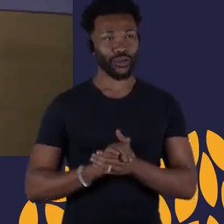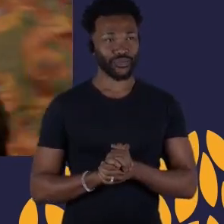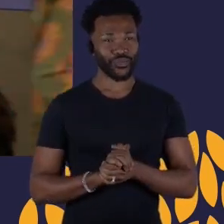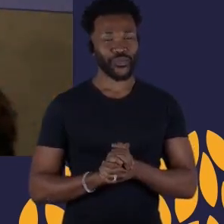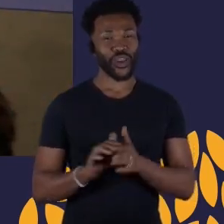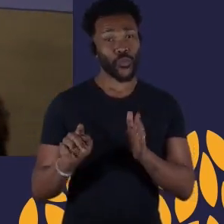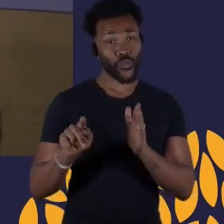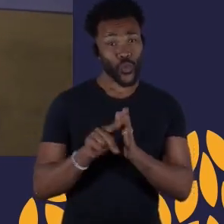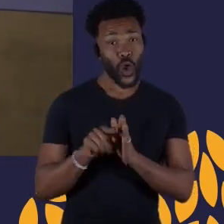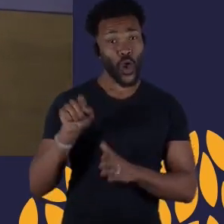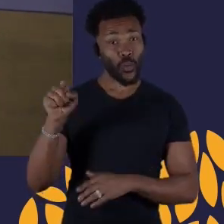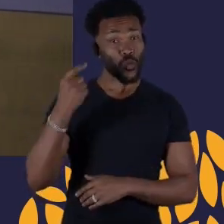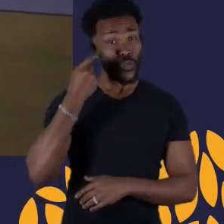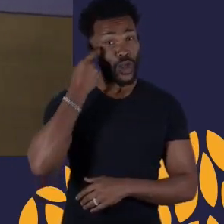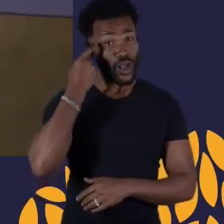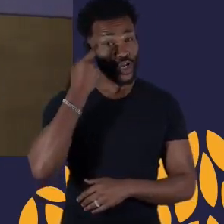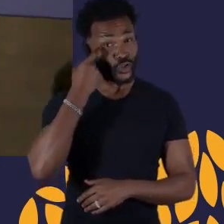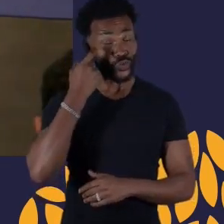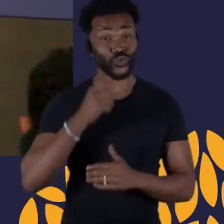do Parlamento do México,